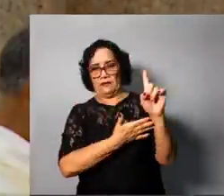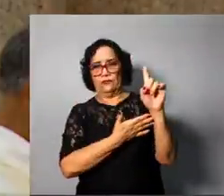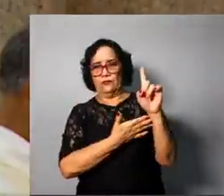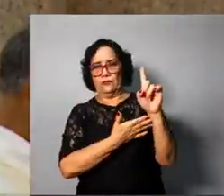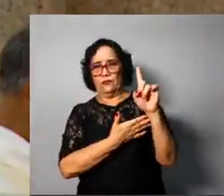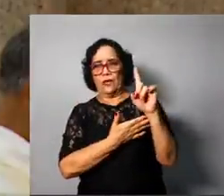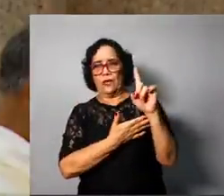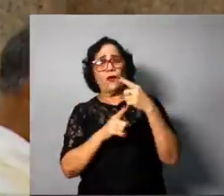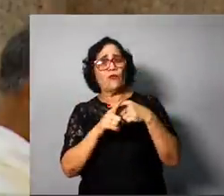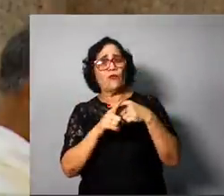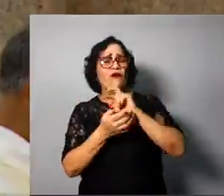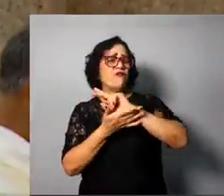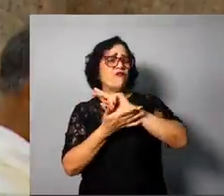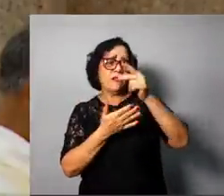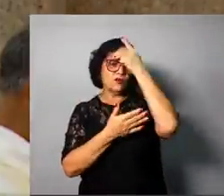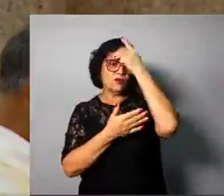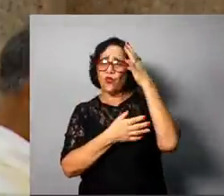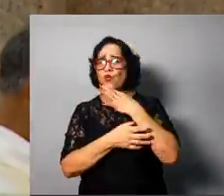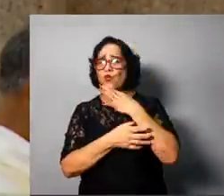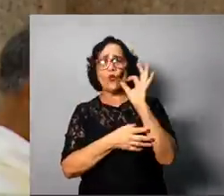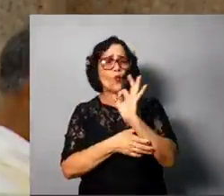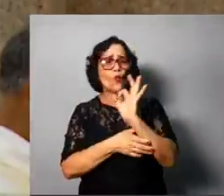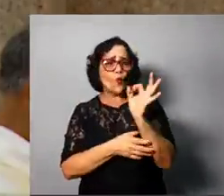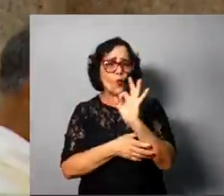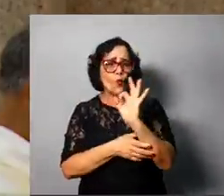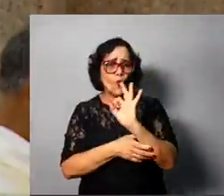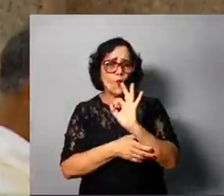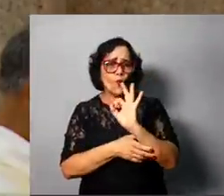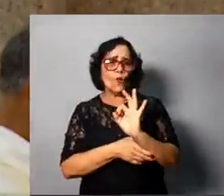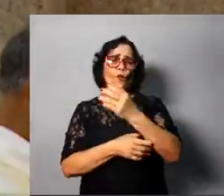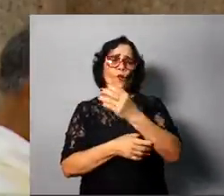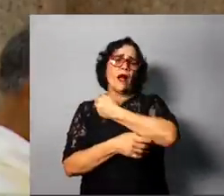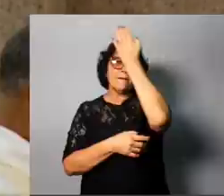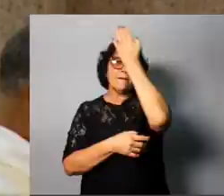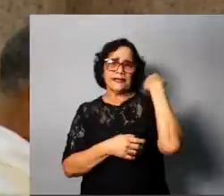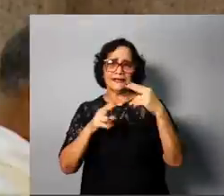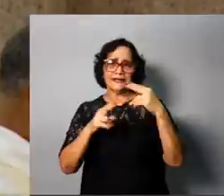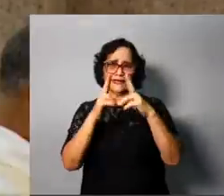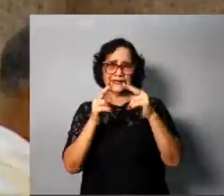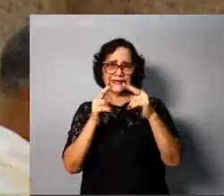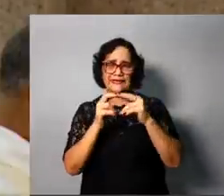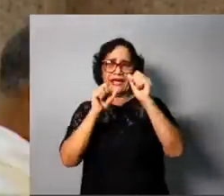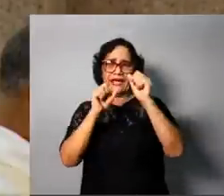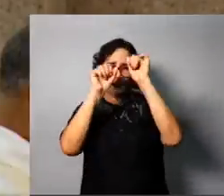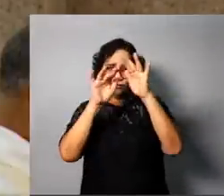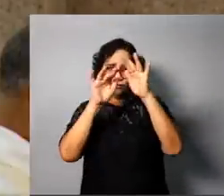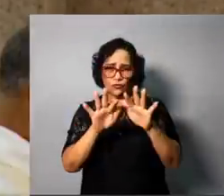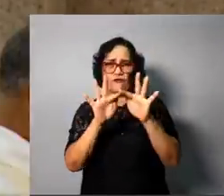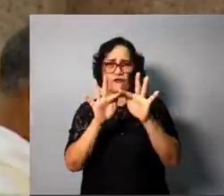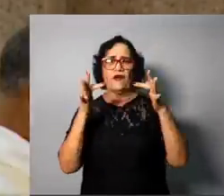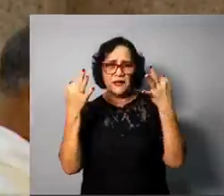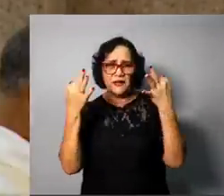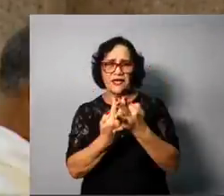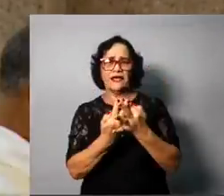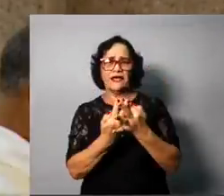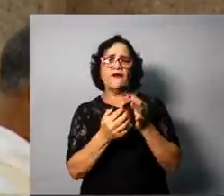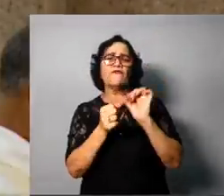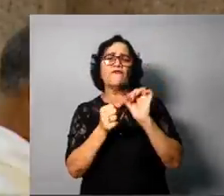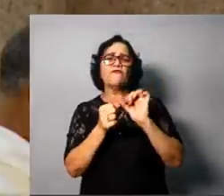conhecem. Nossa Senhora de Nazaré, abençoe as nossas famílias, faça com